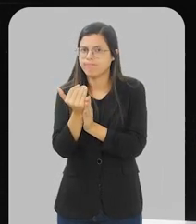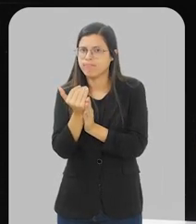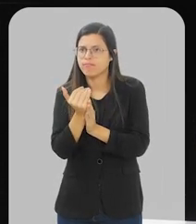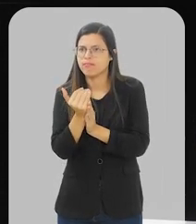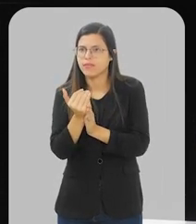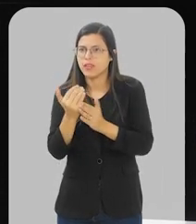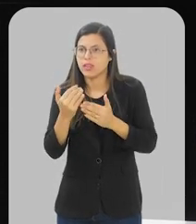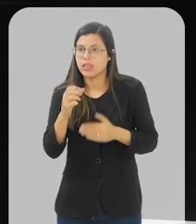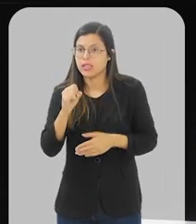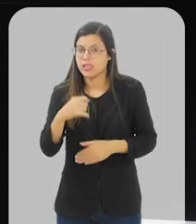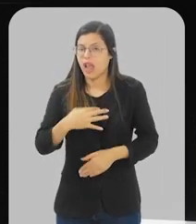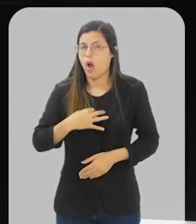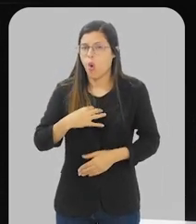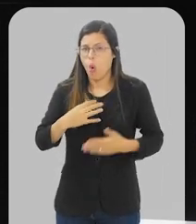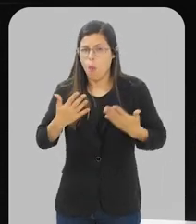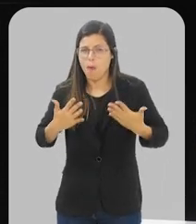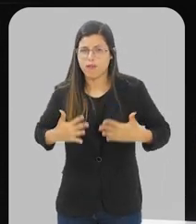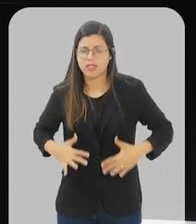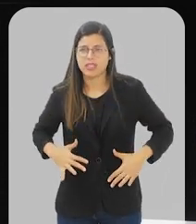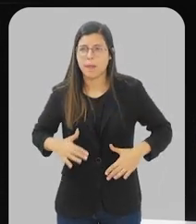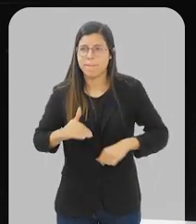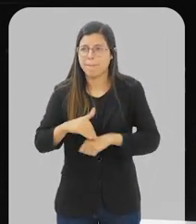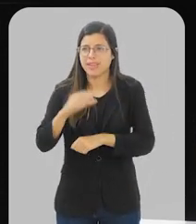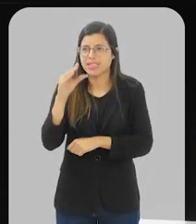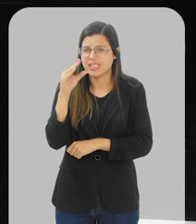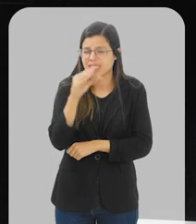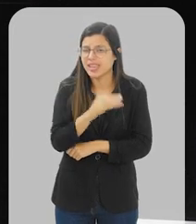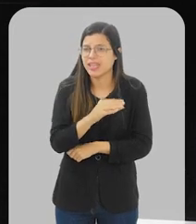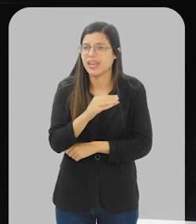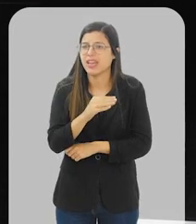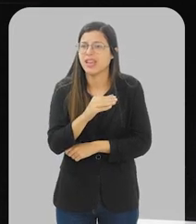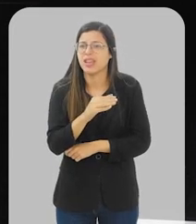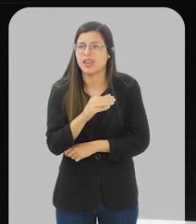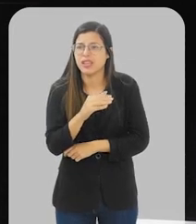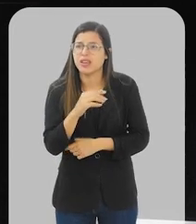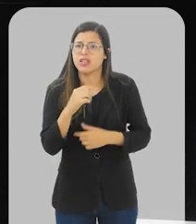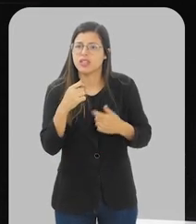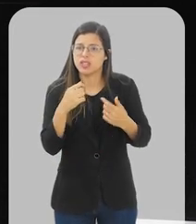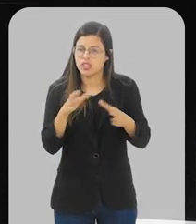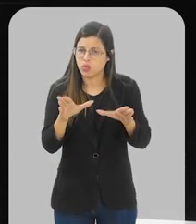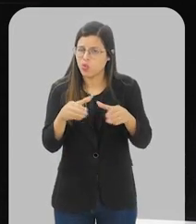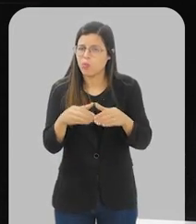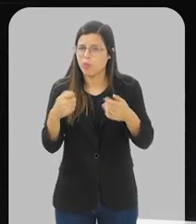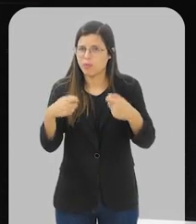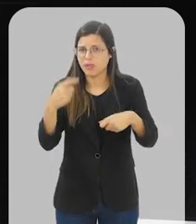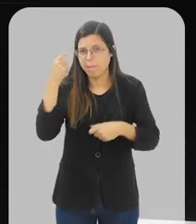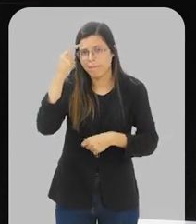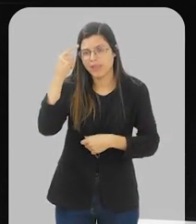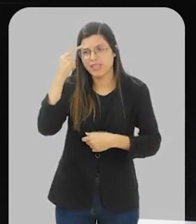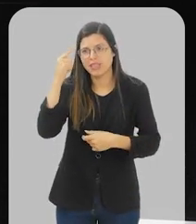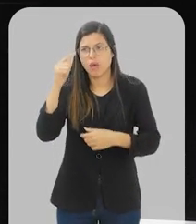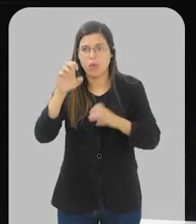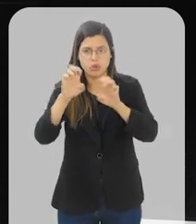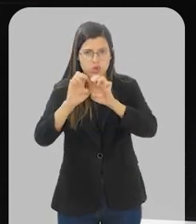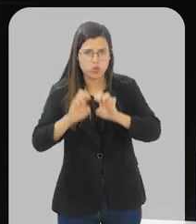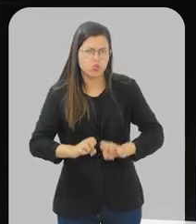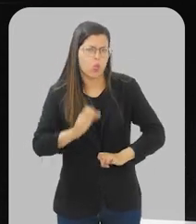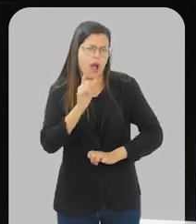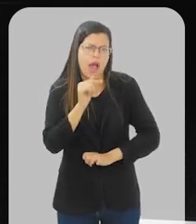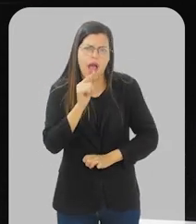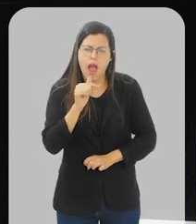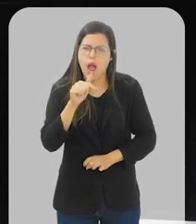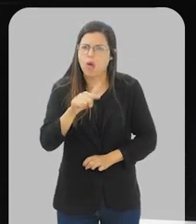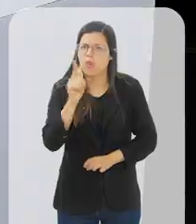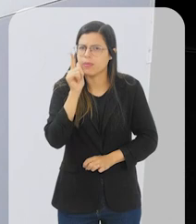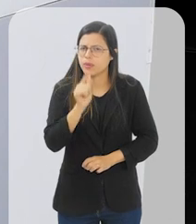tremendo. E quando a fantasia foi um pouco mais quente, eu acho que toda escola tem que pensar também numa estrutura de uma água para o ritmista para poder hidratar bastante.